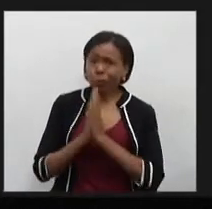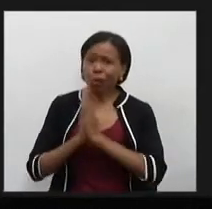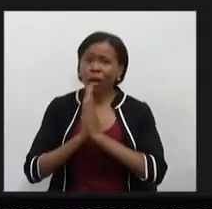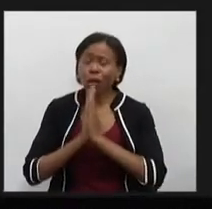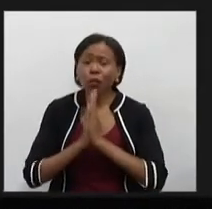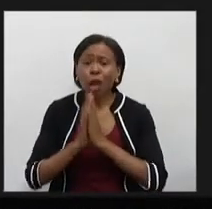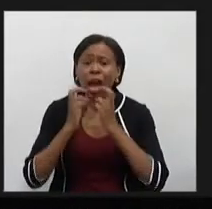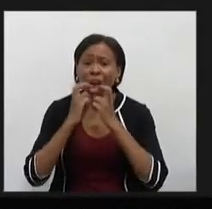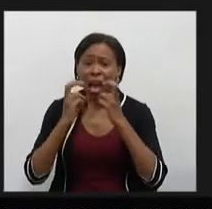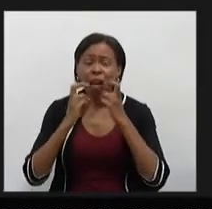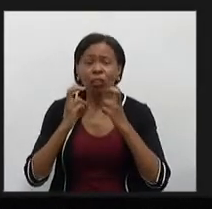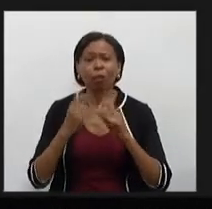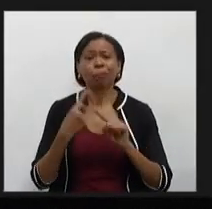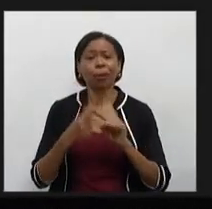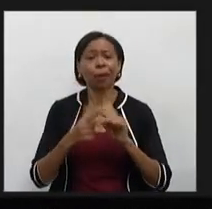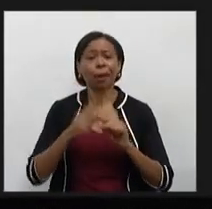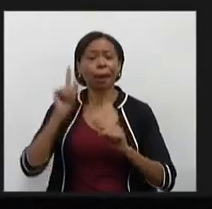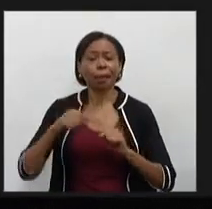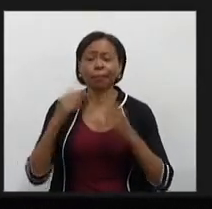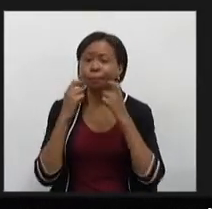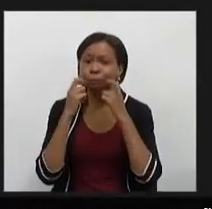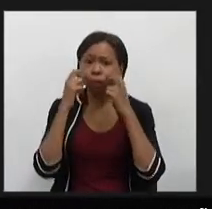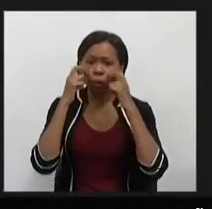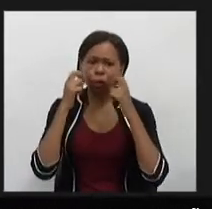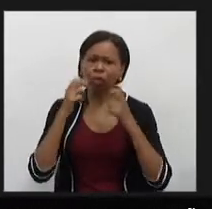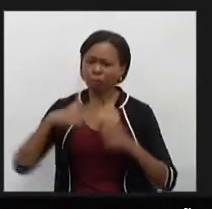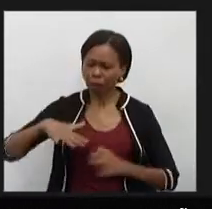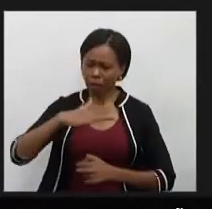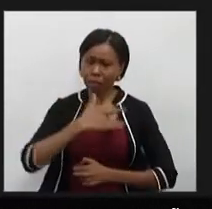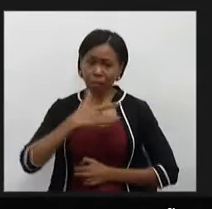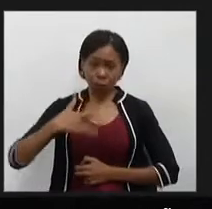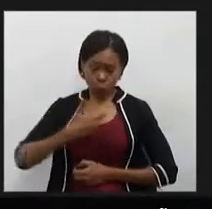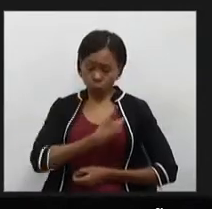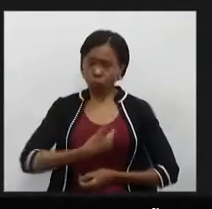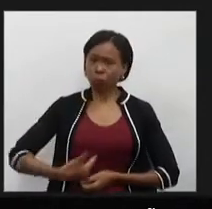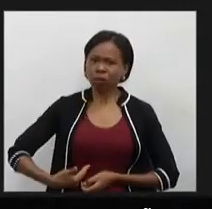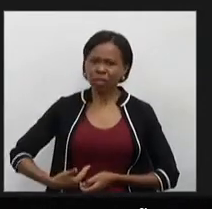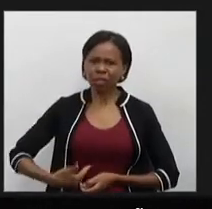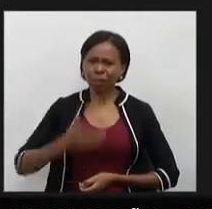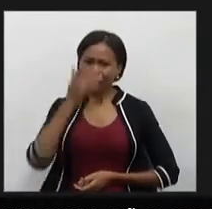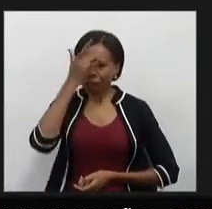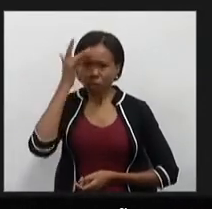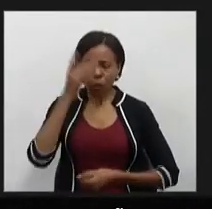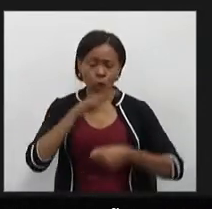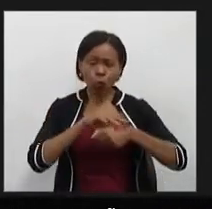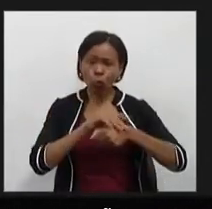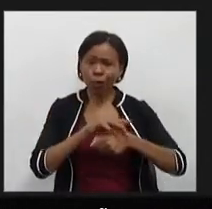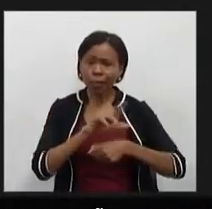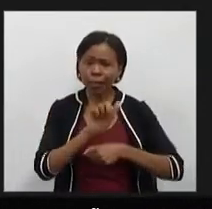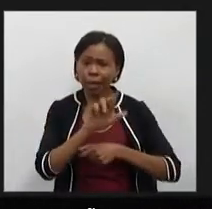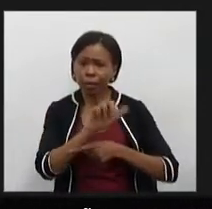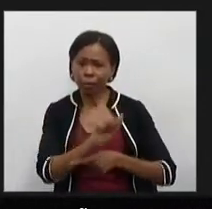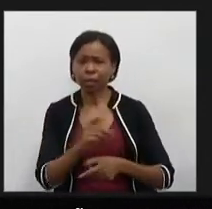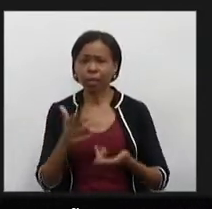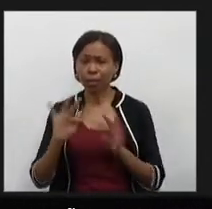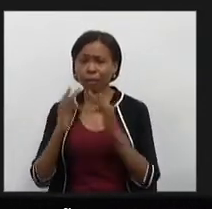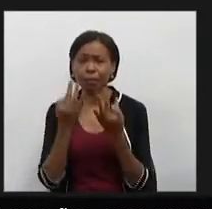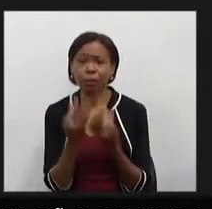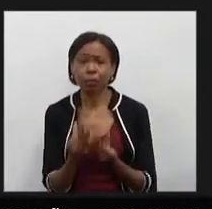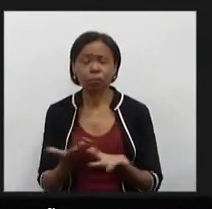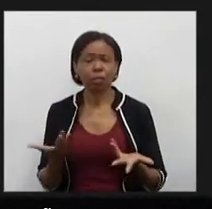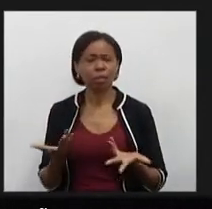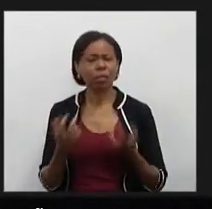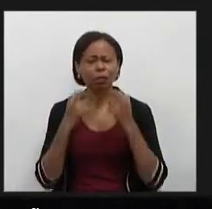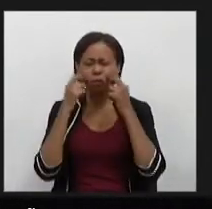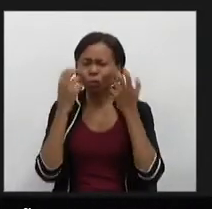clamor, é uma vergonha à nossa saúde pública, aos doentes de doenças raras, a essa família, a essas pessoas,